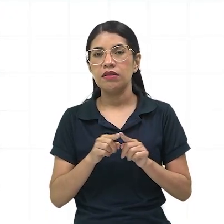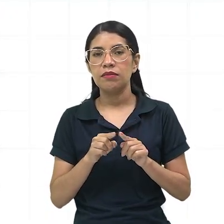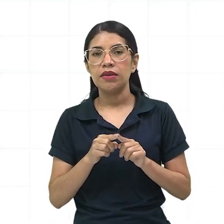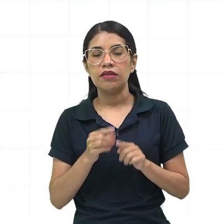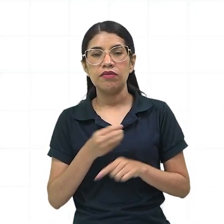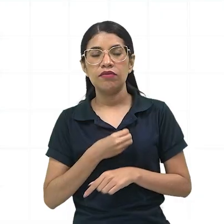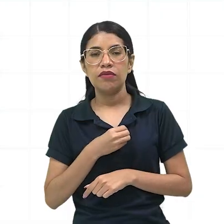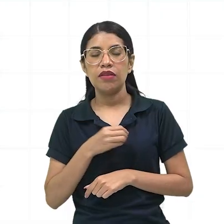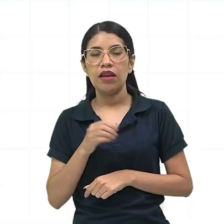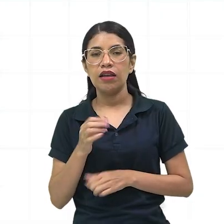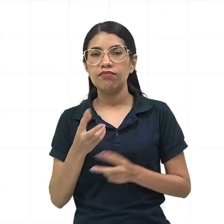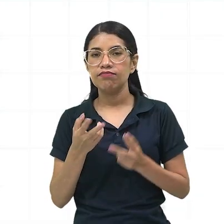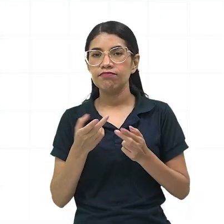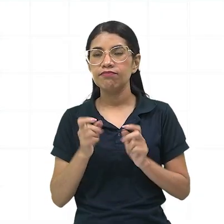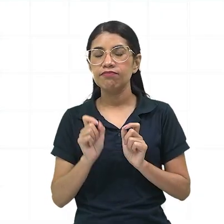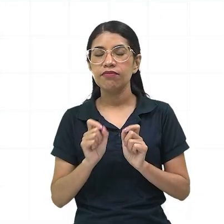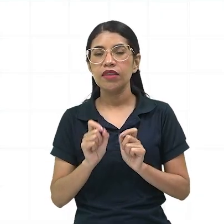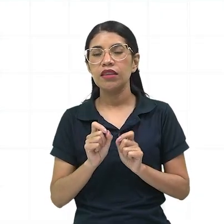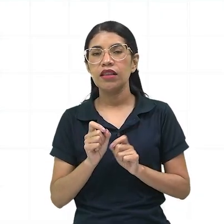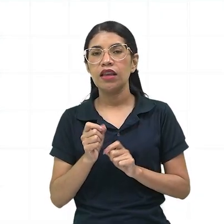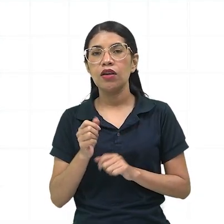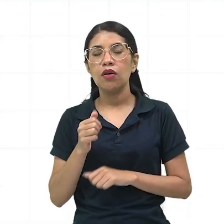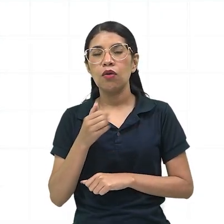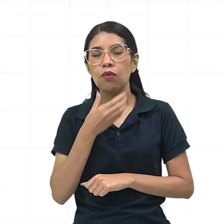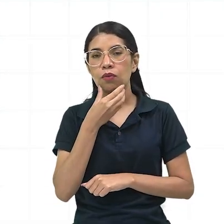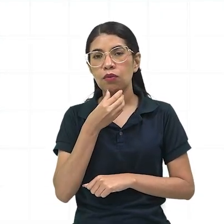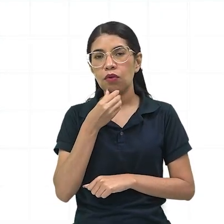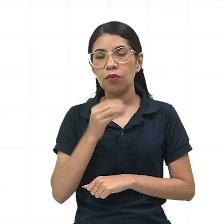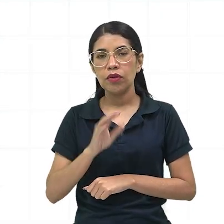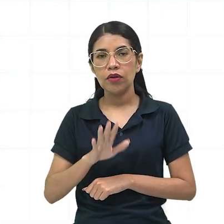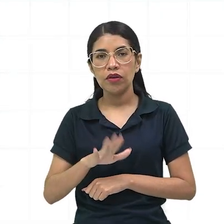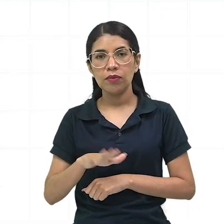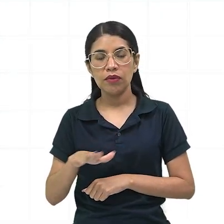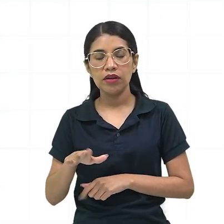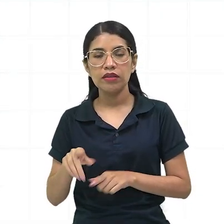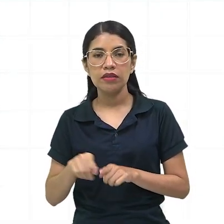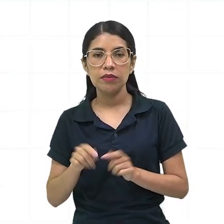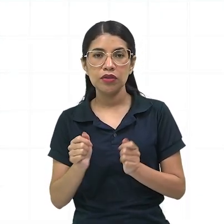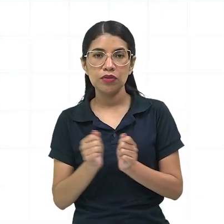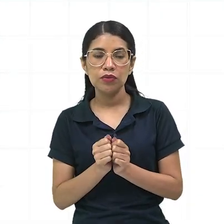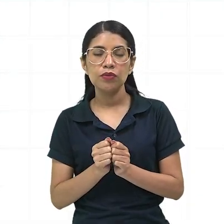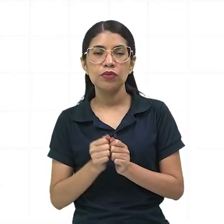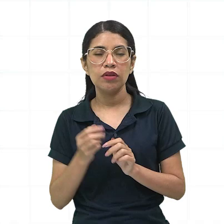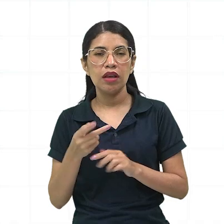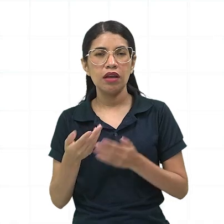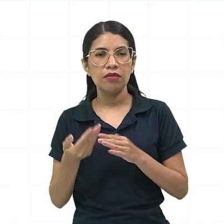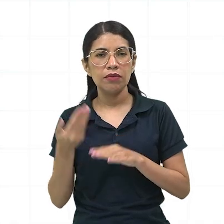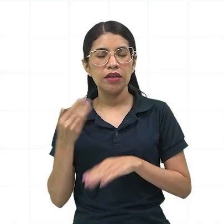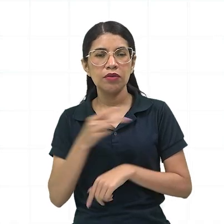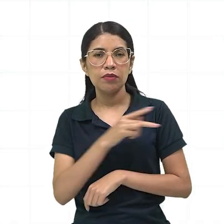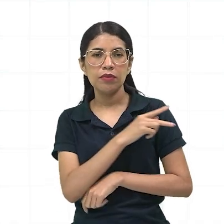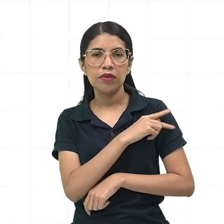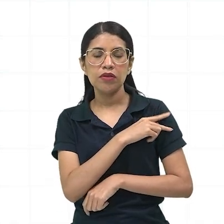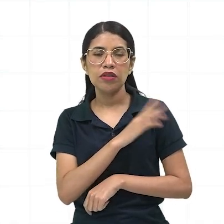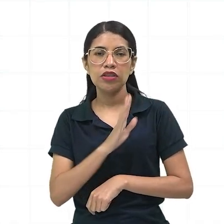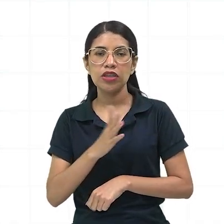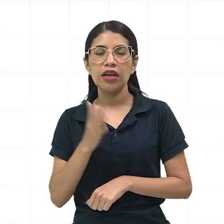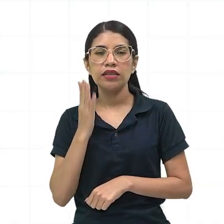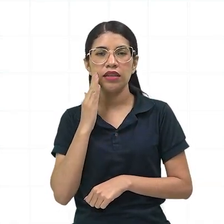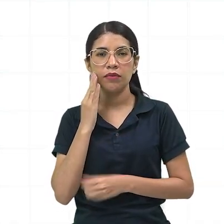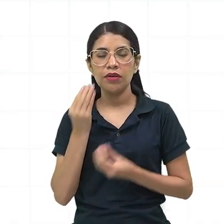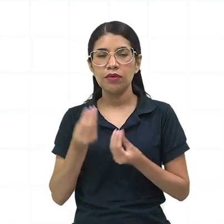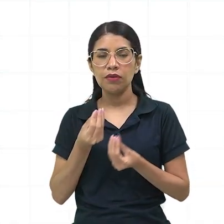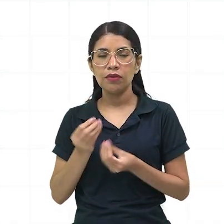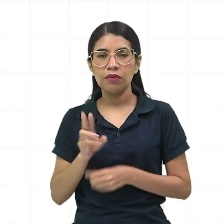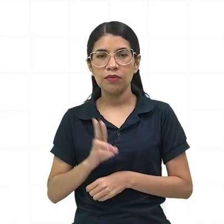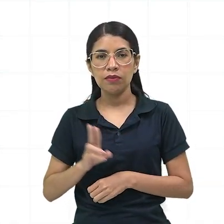vendo a representação de um homem, de uma criança, já num período da pré-história, onde já se dominava o fogo, né? Eles estão aí